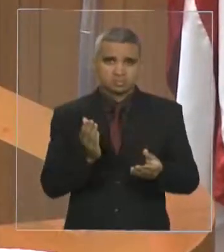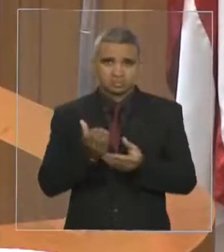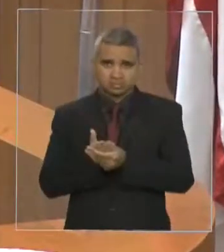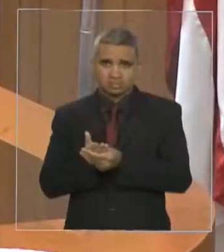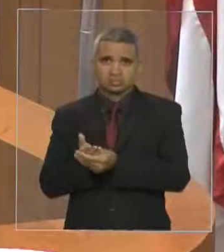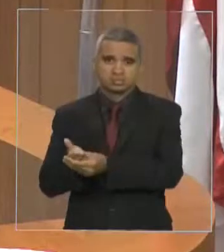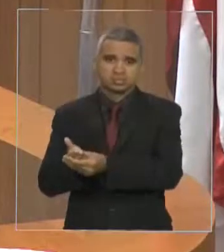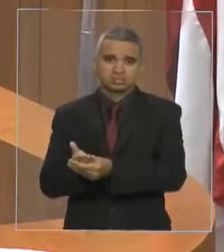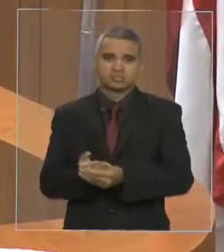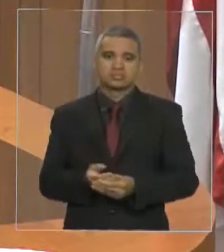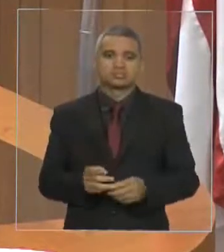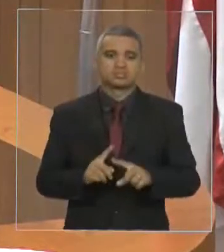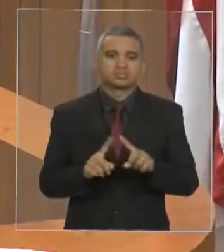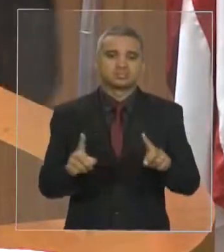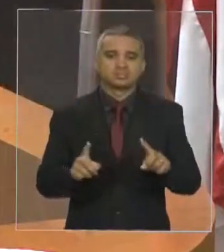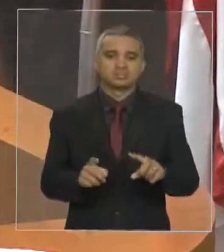requerimento